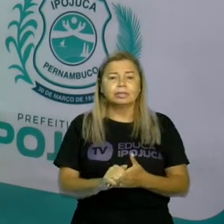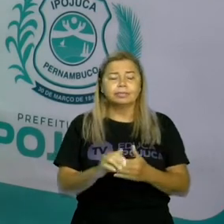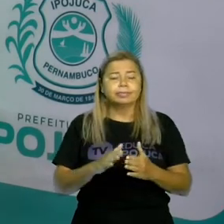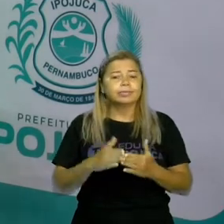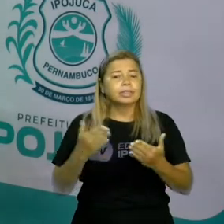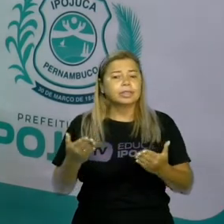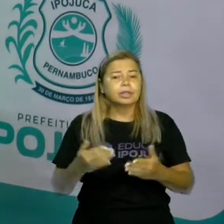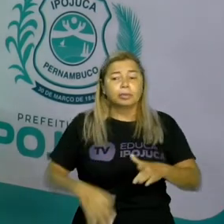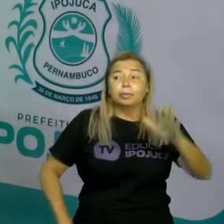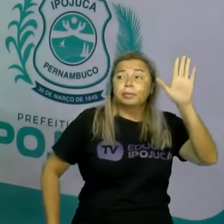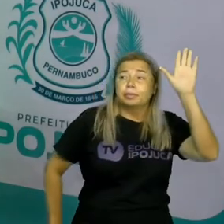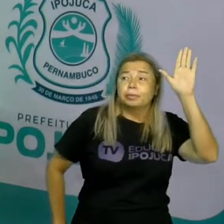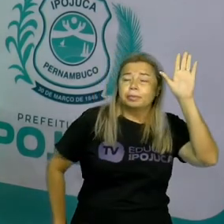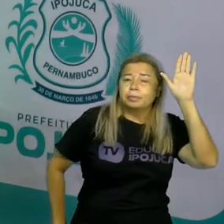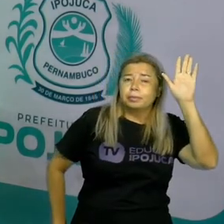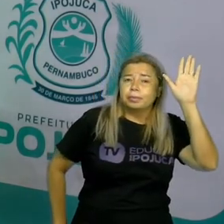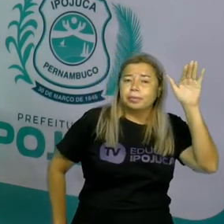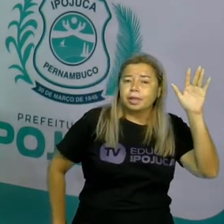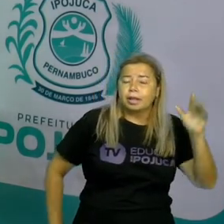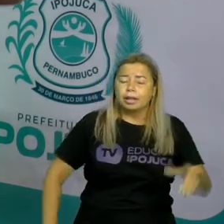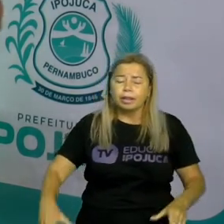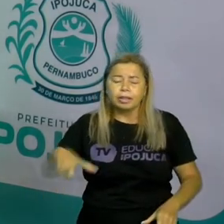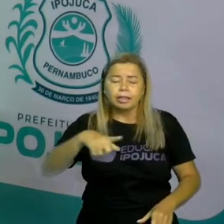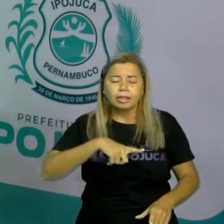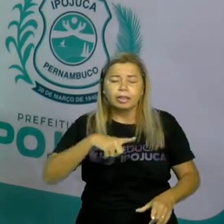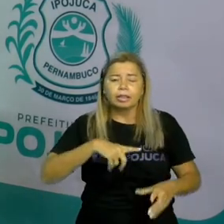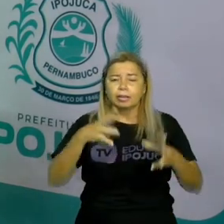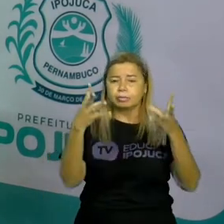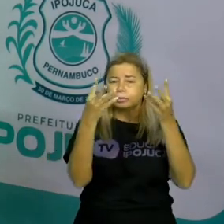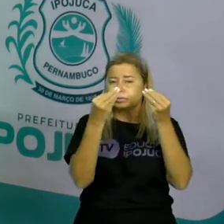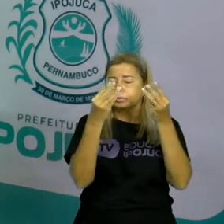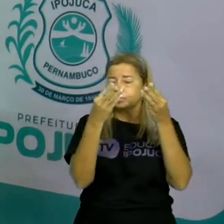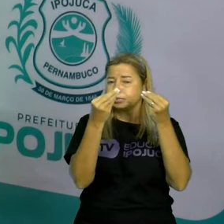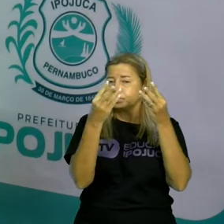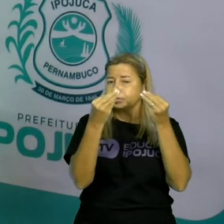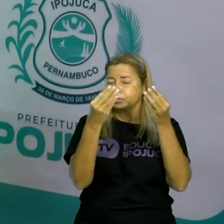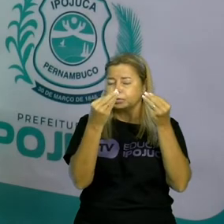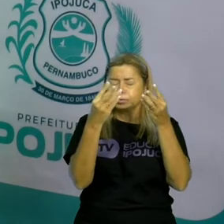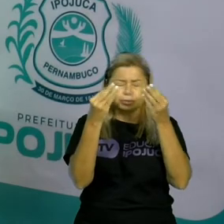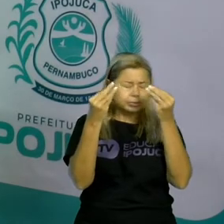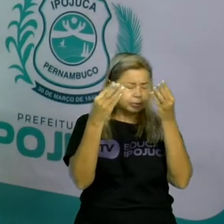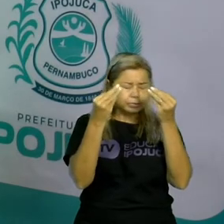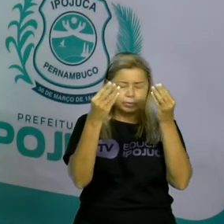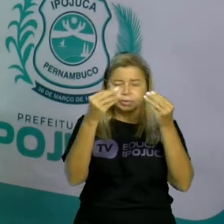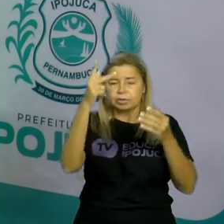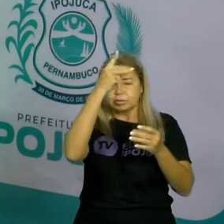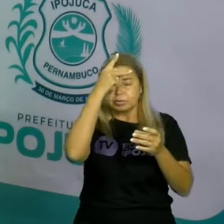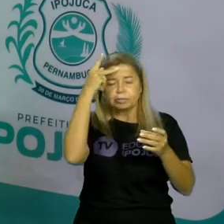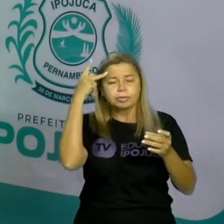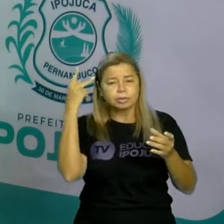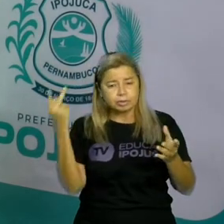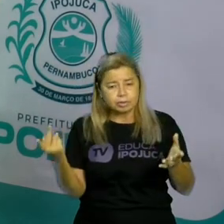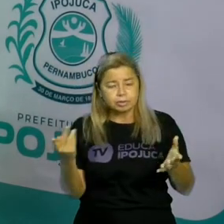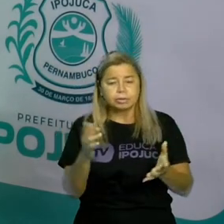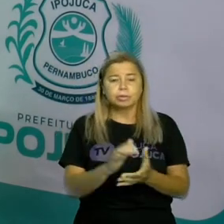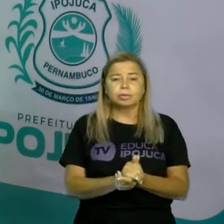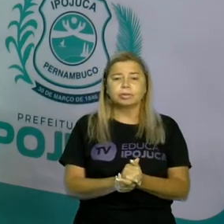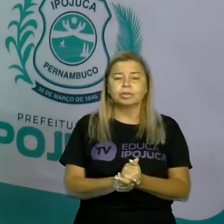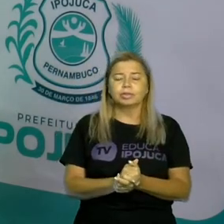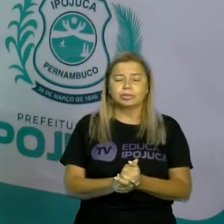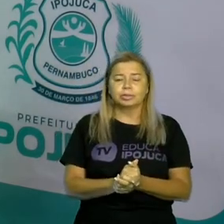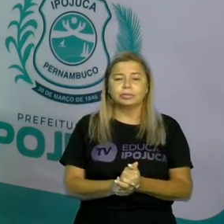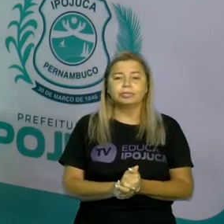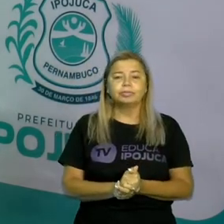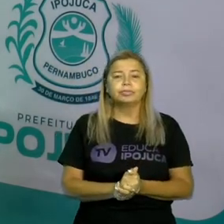parecia um formigueiro, quer dizer que estava muita gente nessa praia, a praia estava lotada, né? Tinha